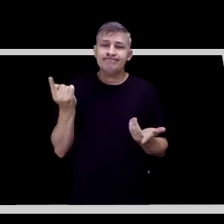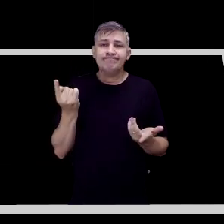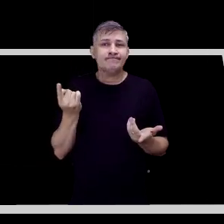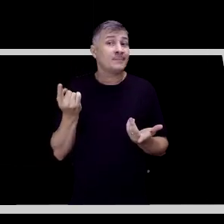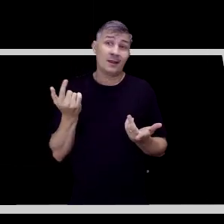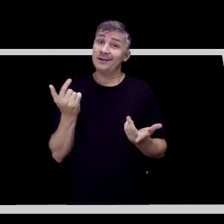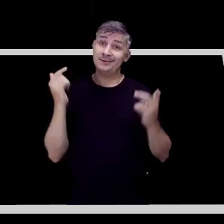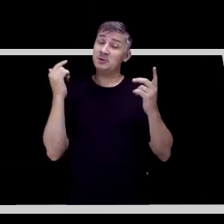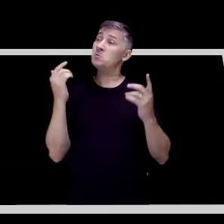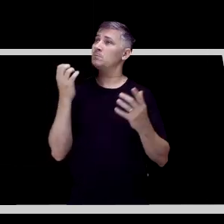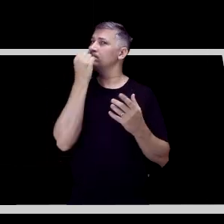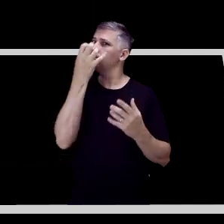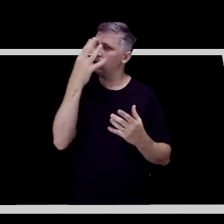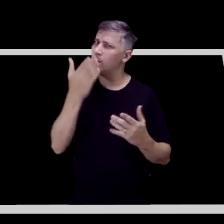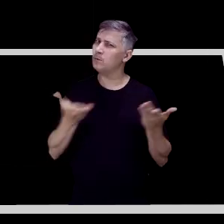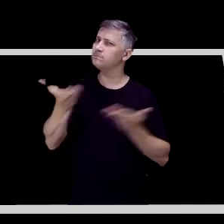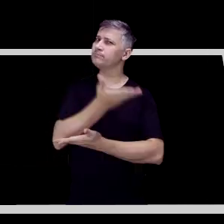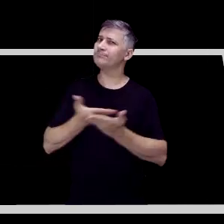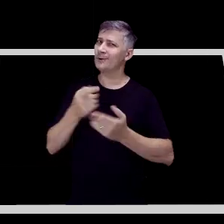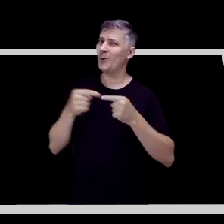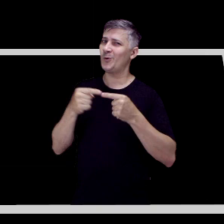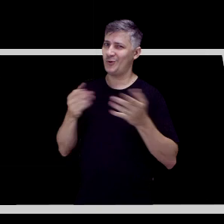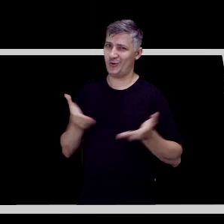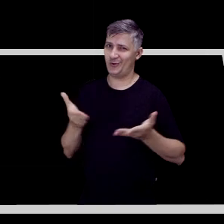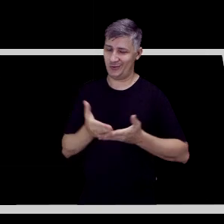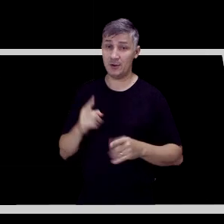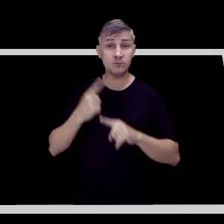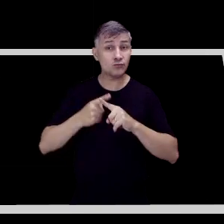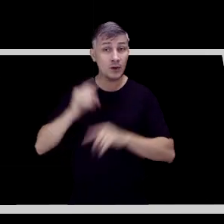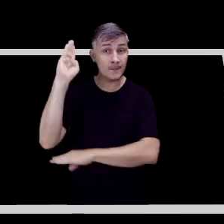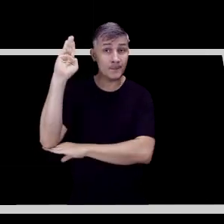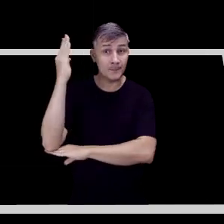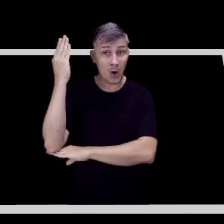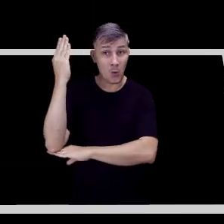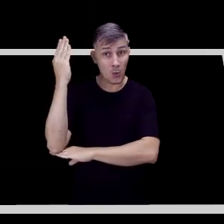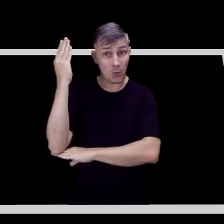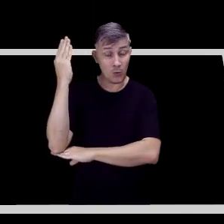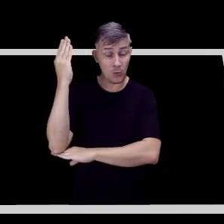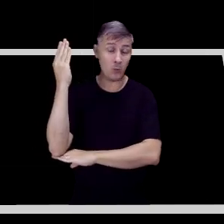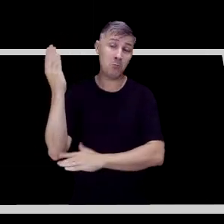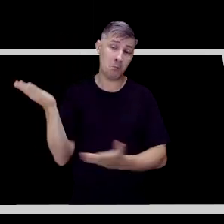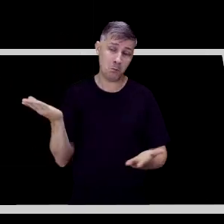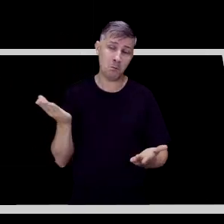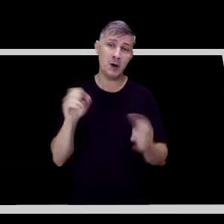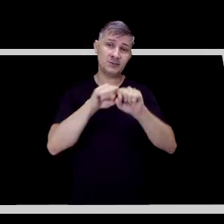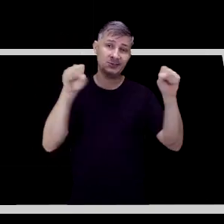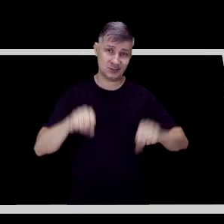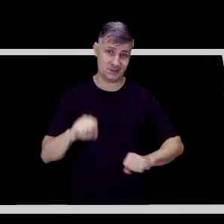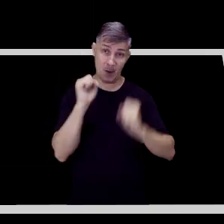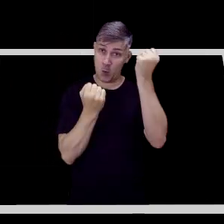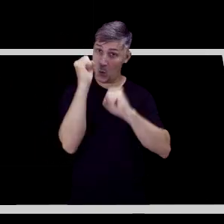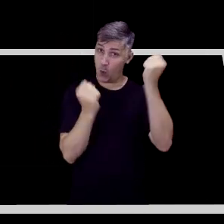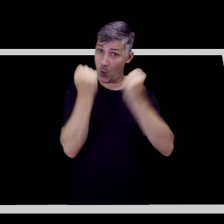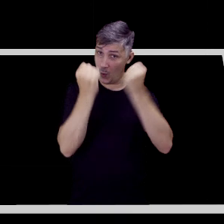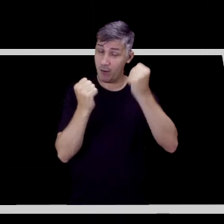assim, na vanguarda do que se conversa hoje, porque a madeira como sistema